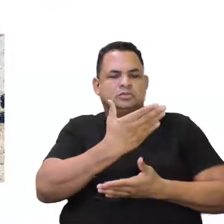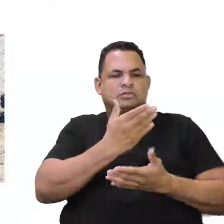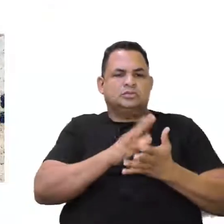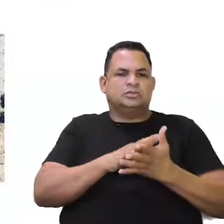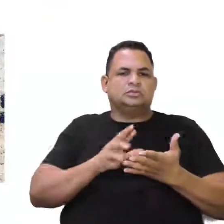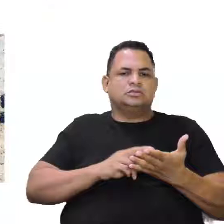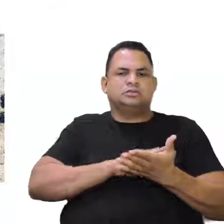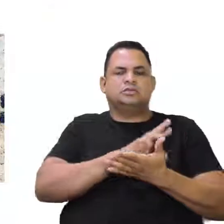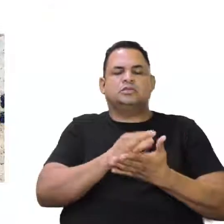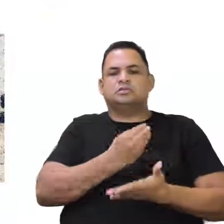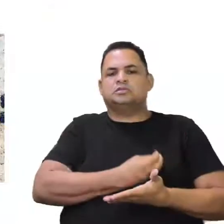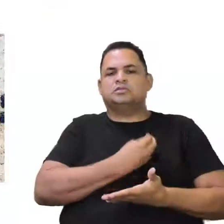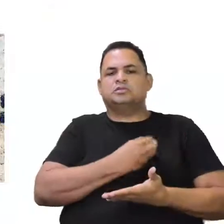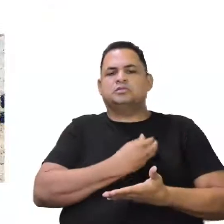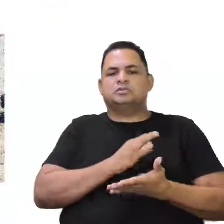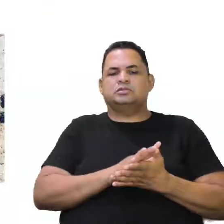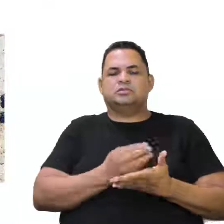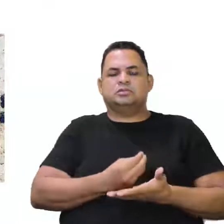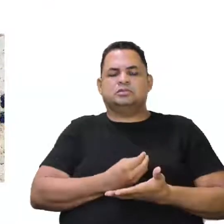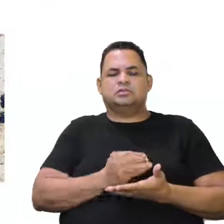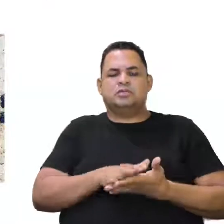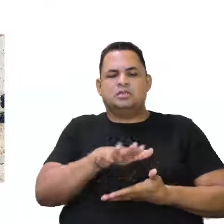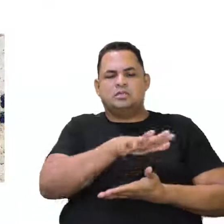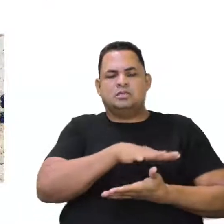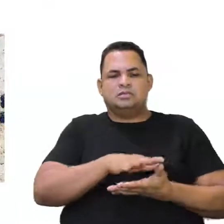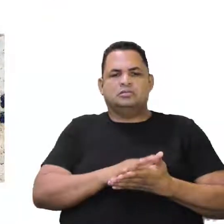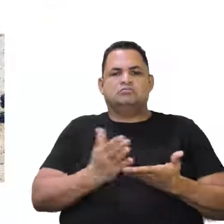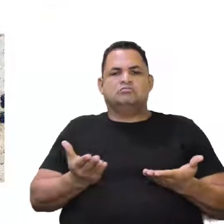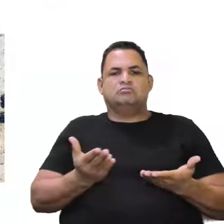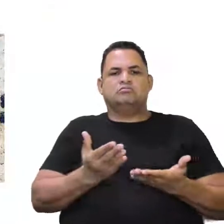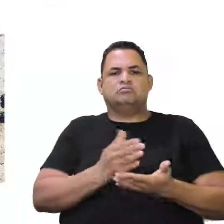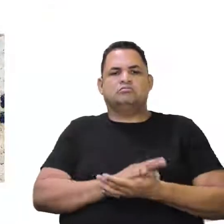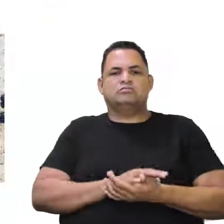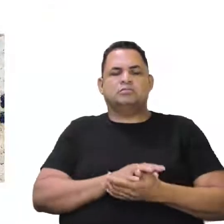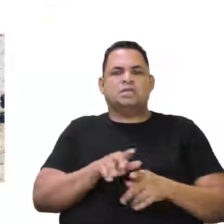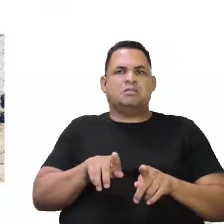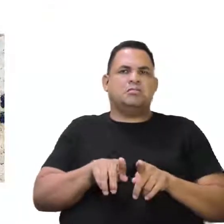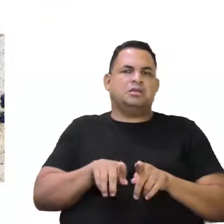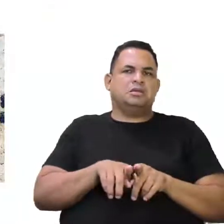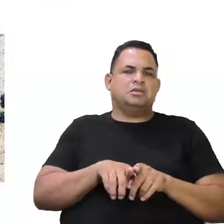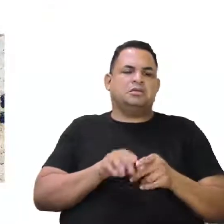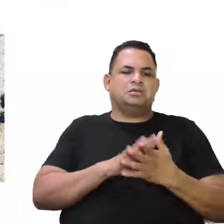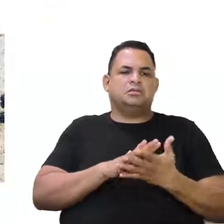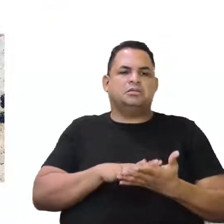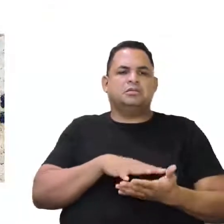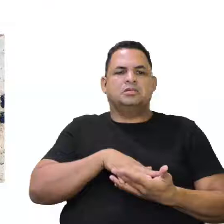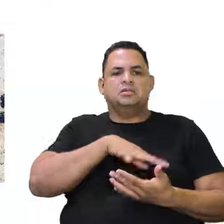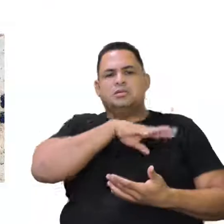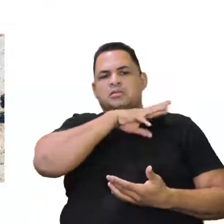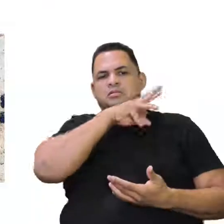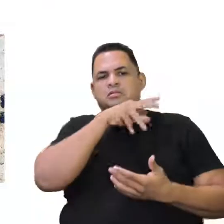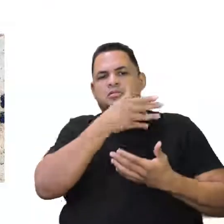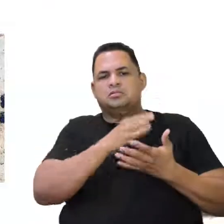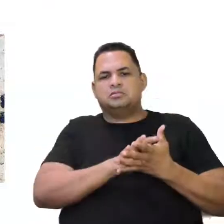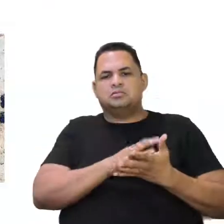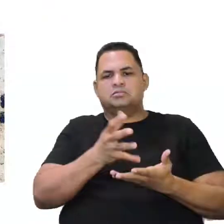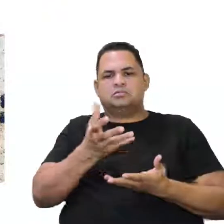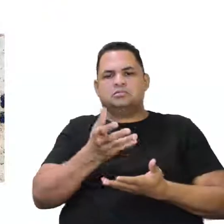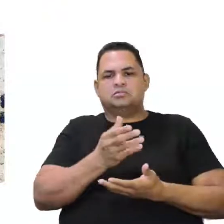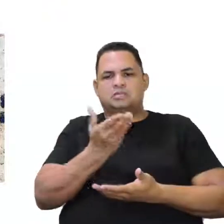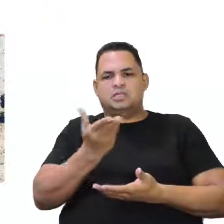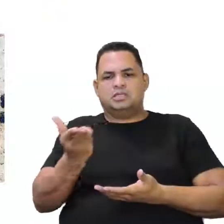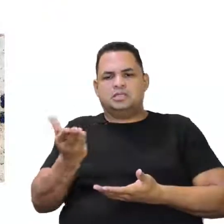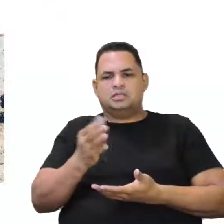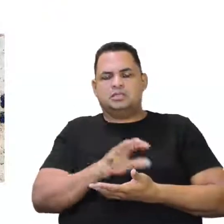moluscos, enfim, desses corpos hídricos, e alguns animais que vão parar no solo. Aqui a gente está tendo a imagem aí desse caranguejo